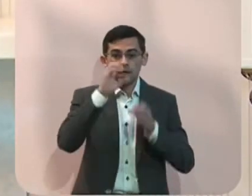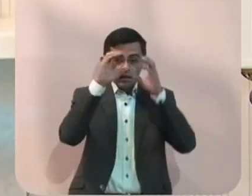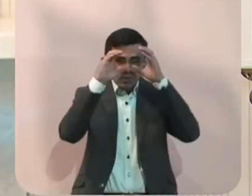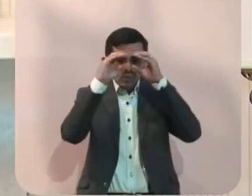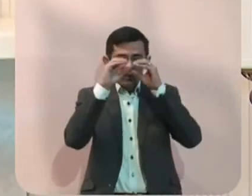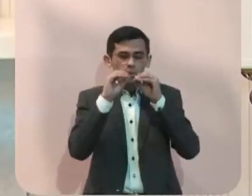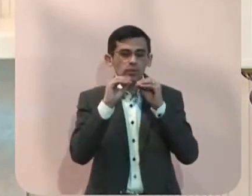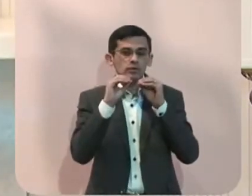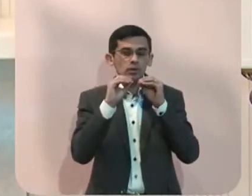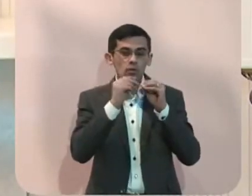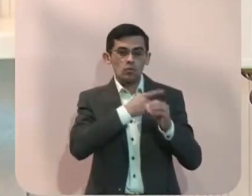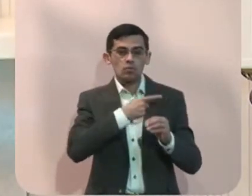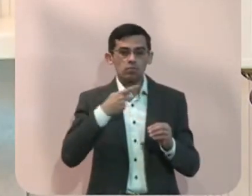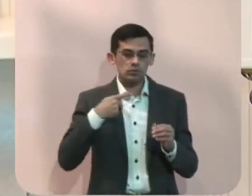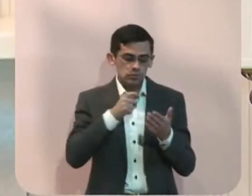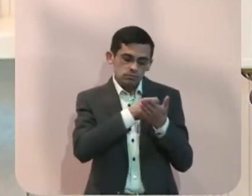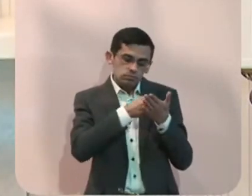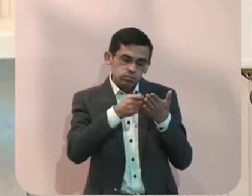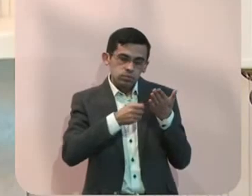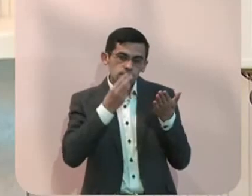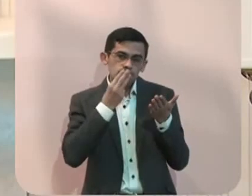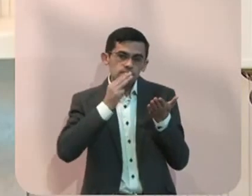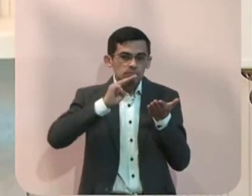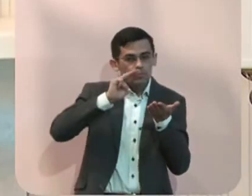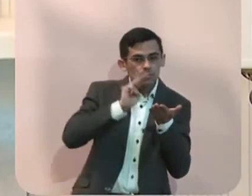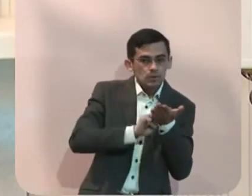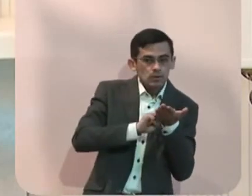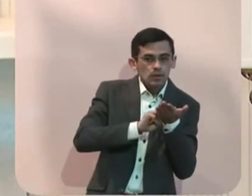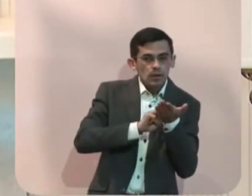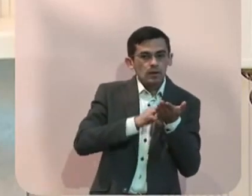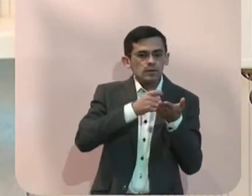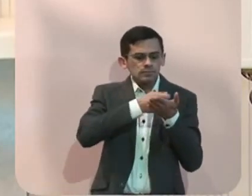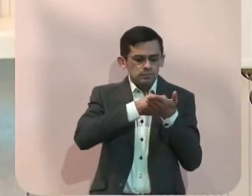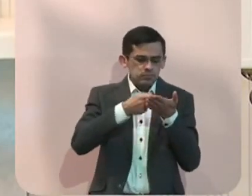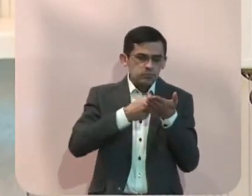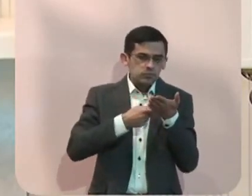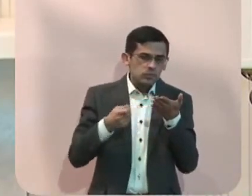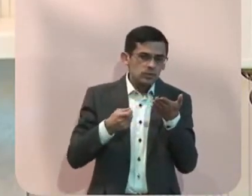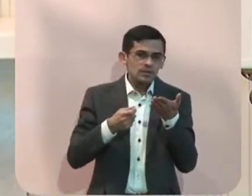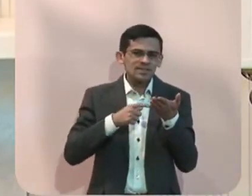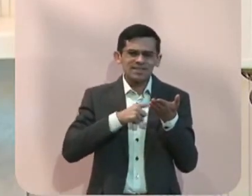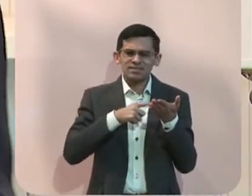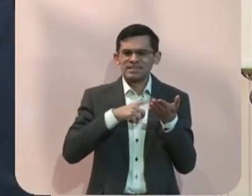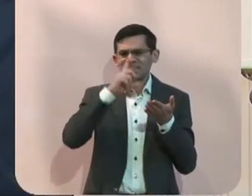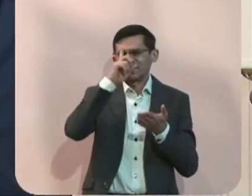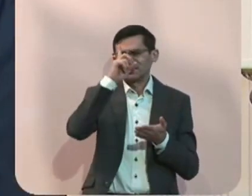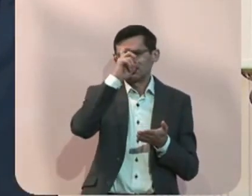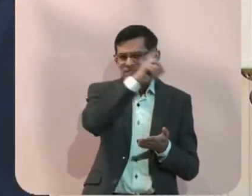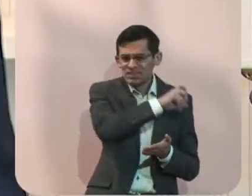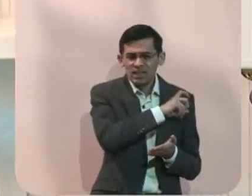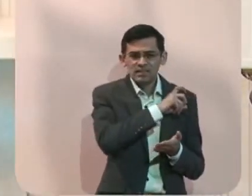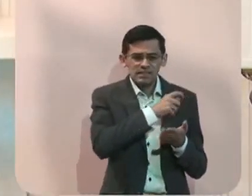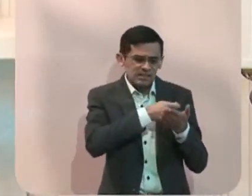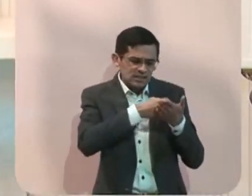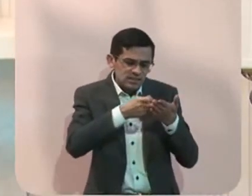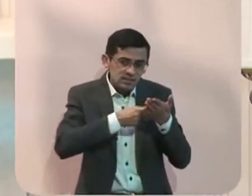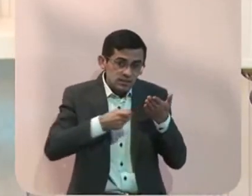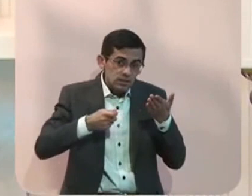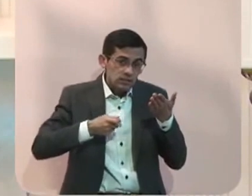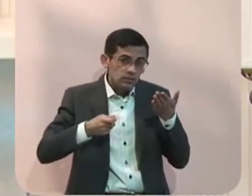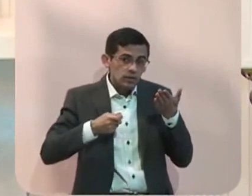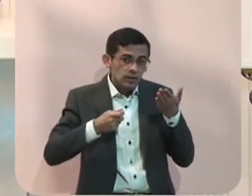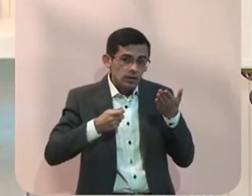noite, um pastor escreveu a carta e ele, quando foi escrever a carta, ele teve muita dificuldade de escrevê-la